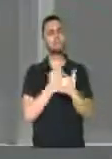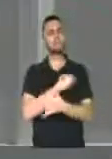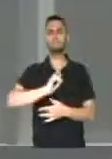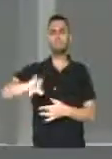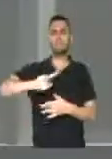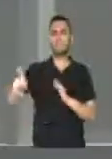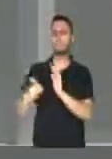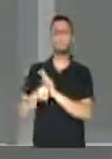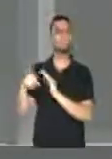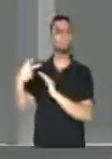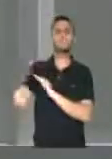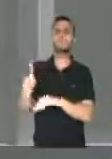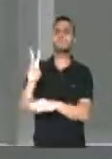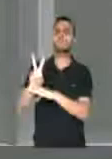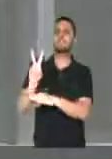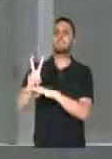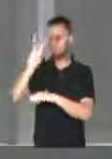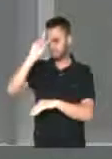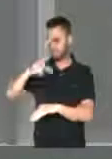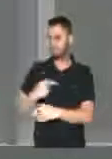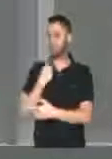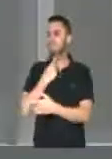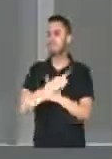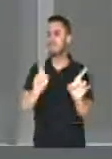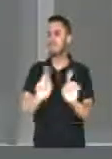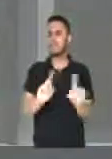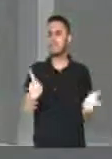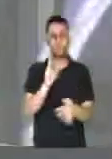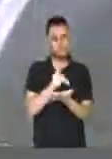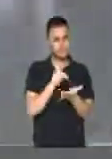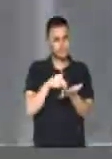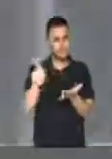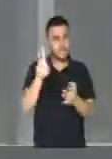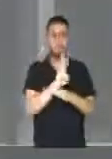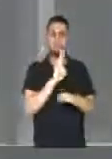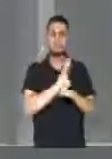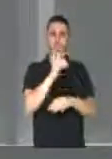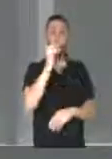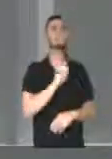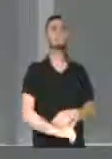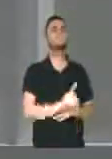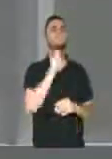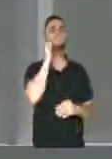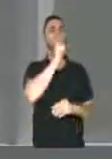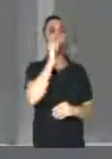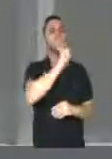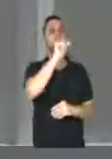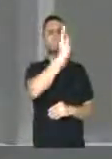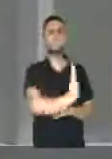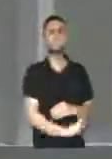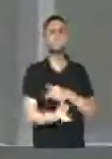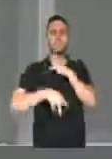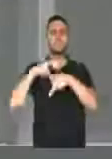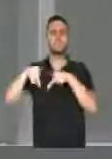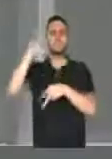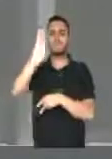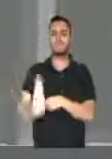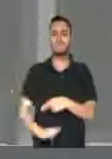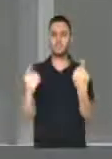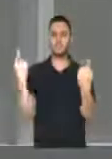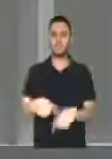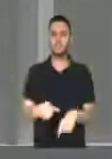defendendo seus interesses particulares, mas defendendo os interesses das mulheres brasileiras, do povo brasileiro, contra